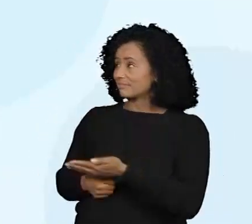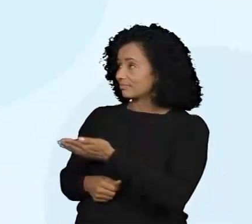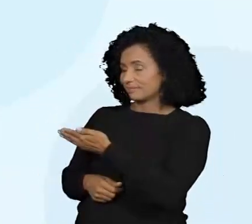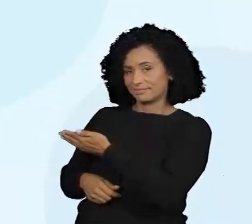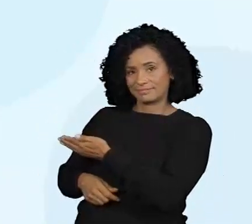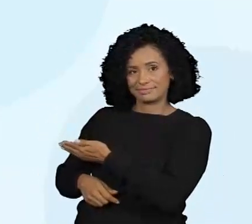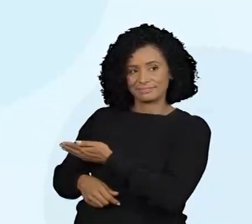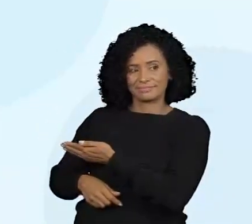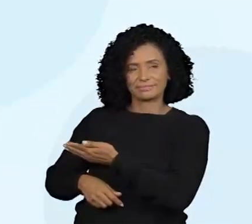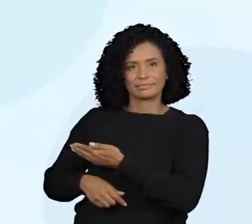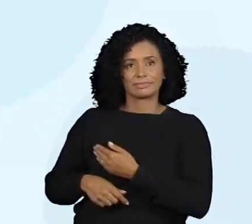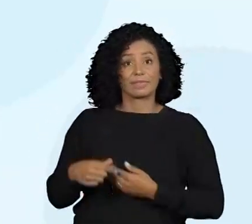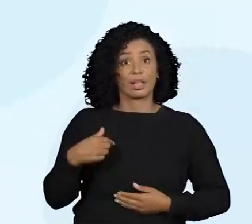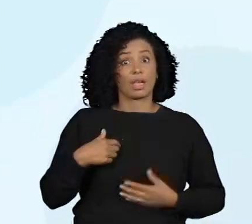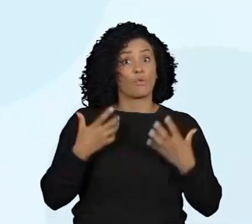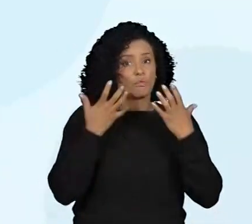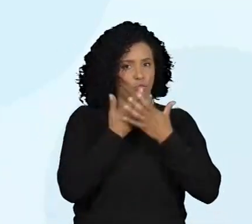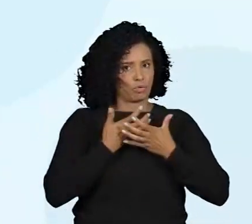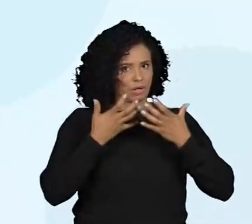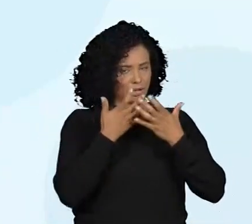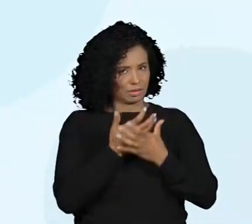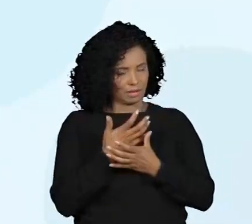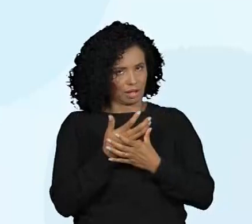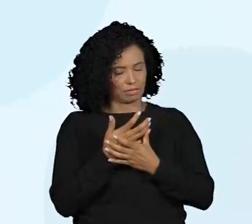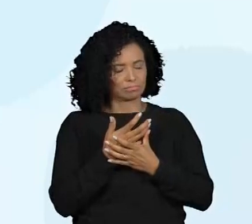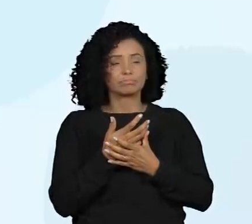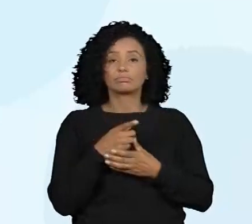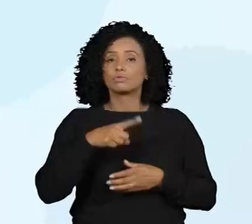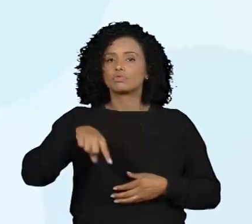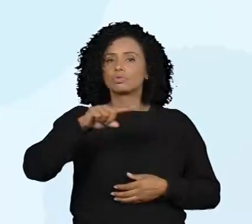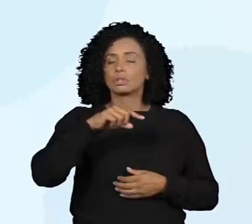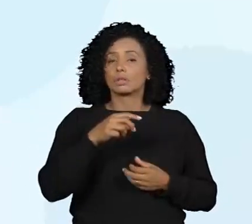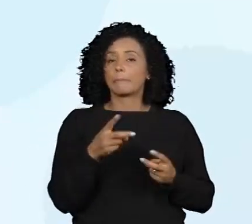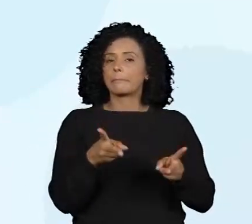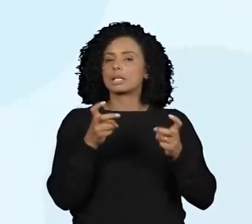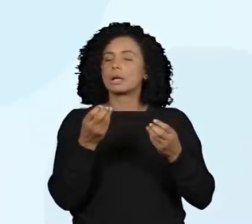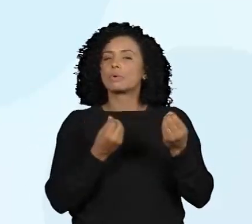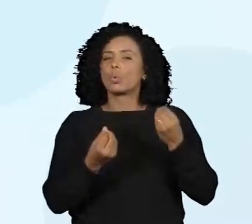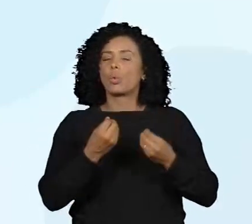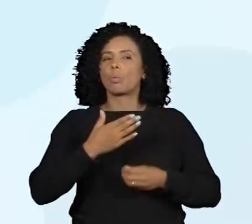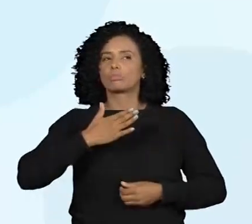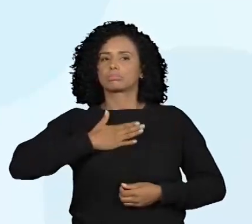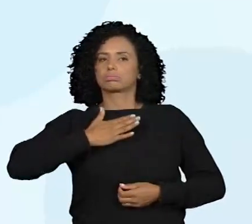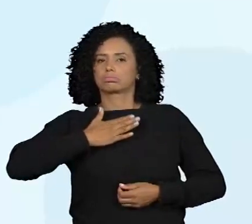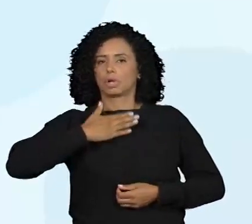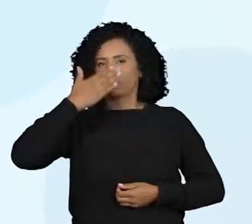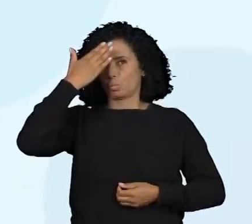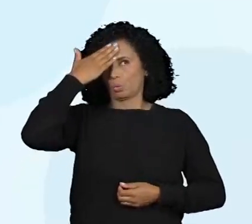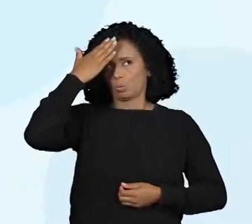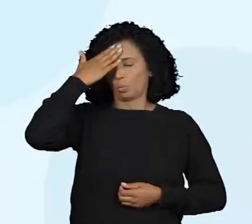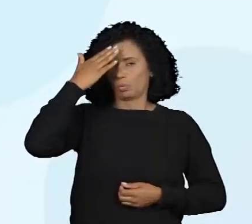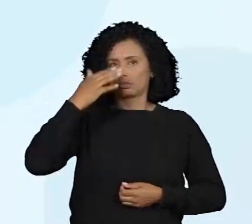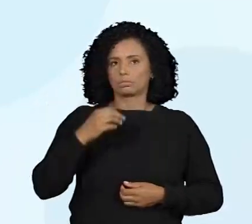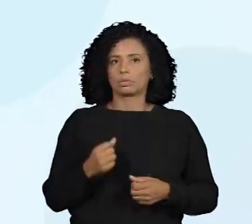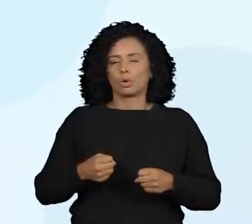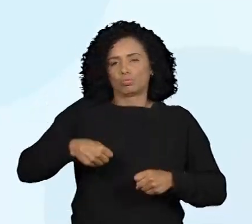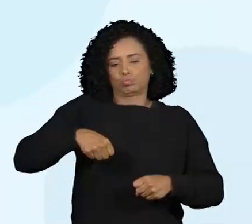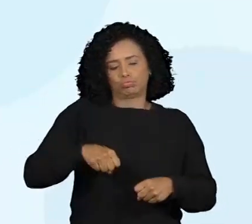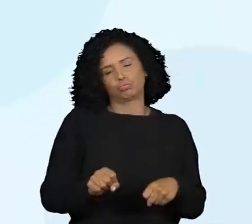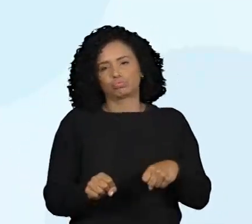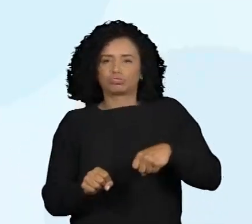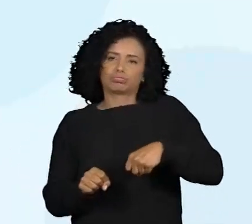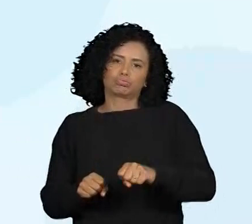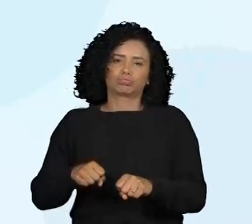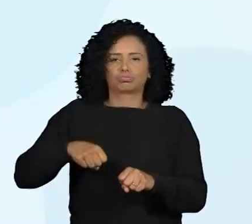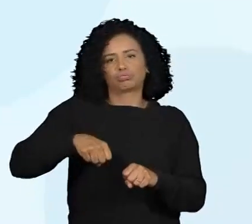ali na tela eu vou cantar uma vez aqui aí a gente vai ver como que a gente trabalha isso daí o jumento torneio já